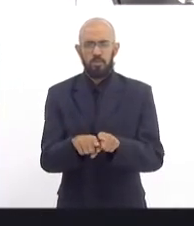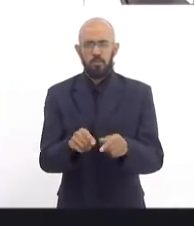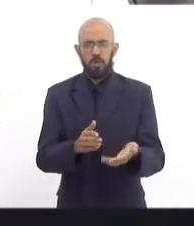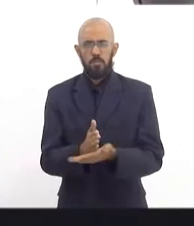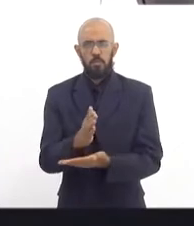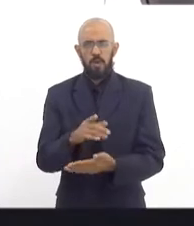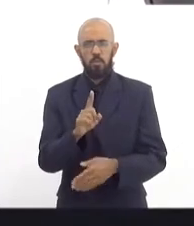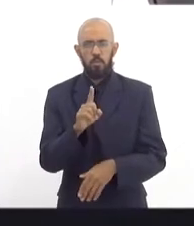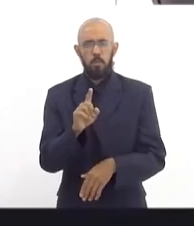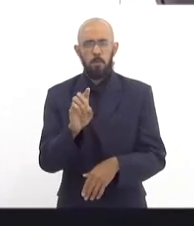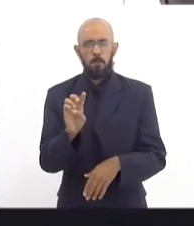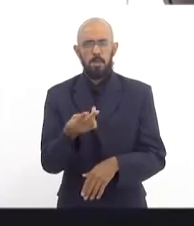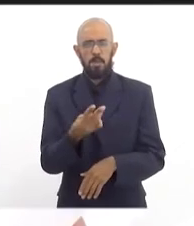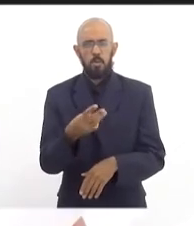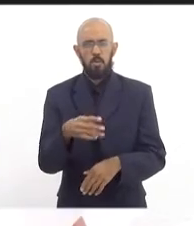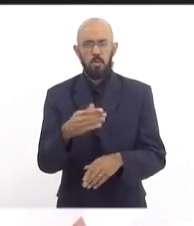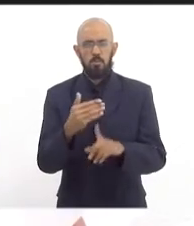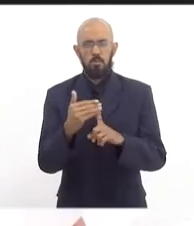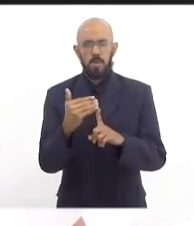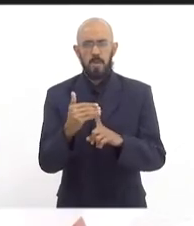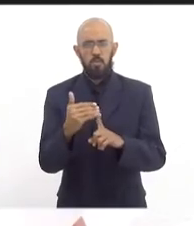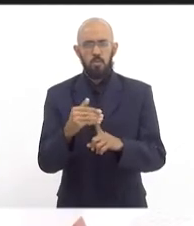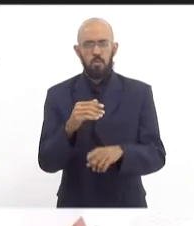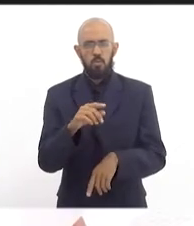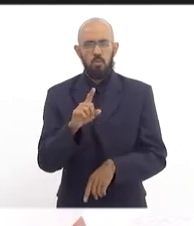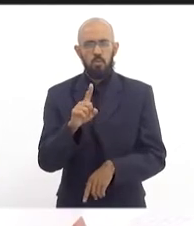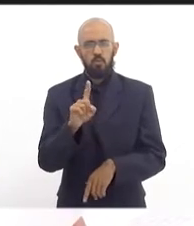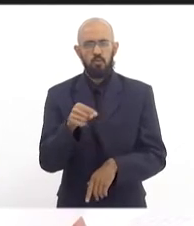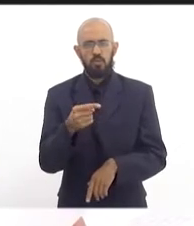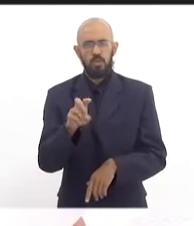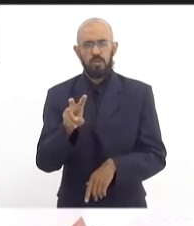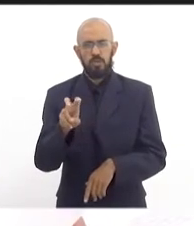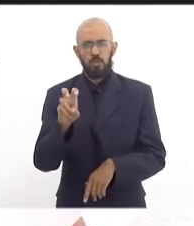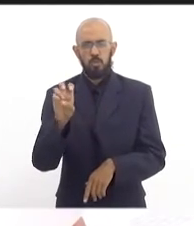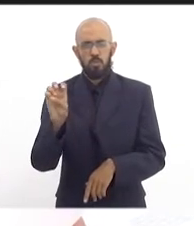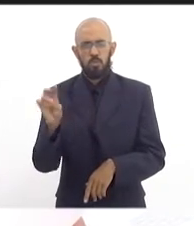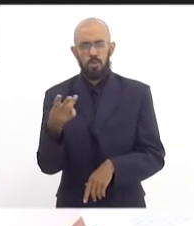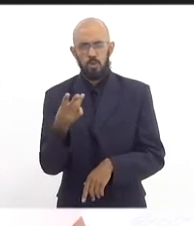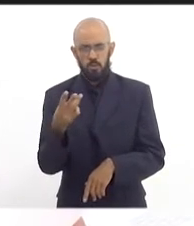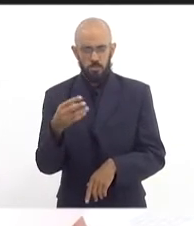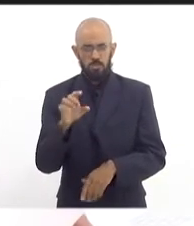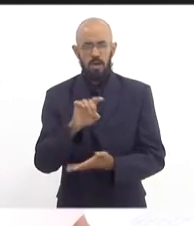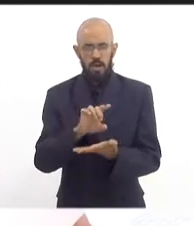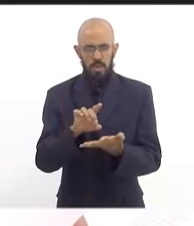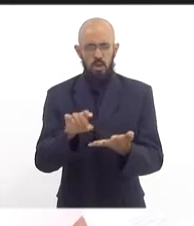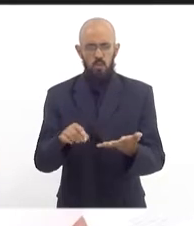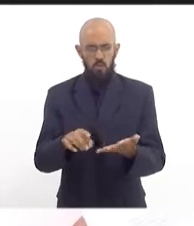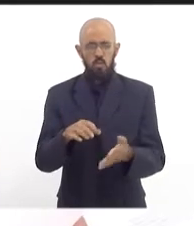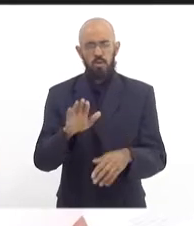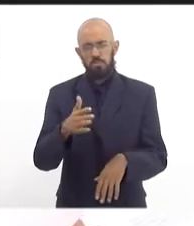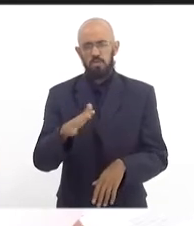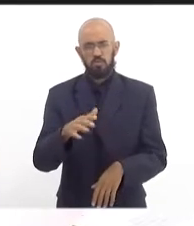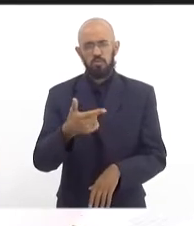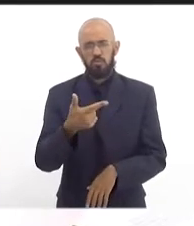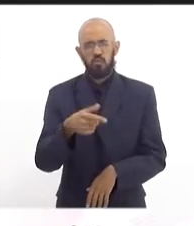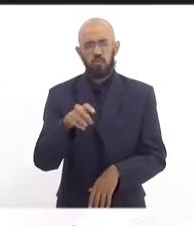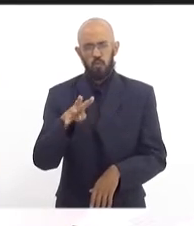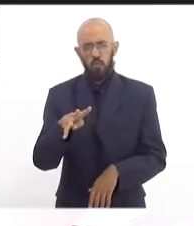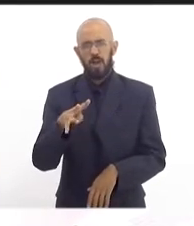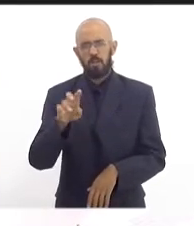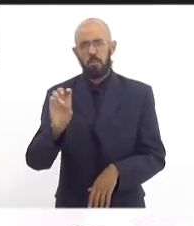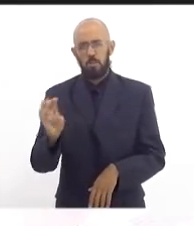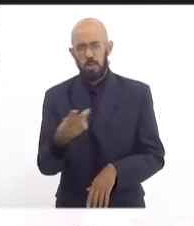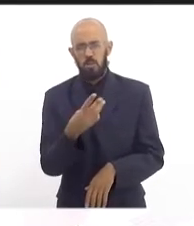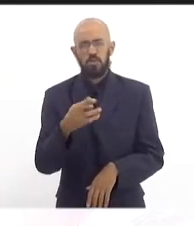aprovado um milhão e meio para cada um tenha fazendo-se 24 milhões de reais no total